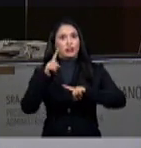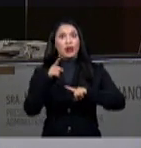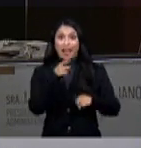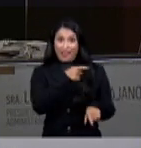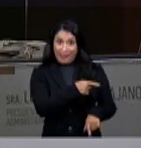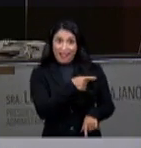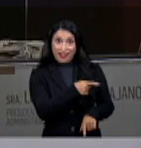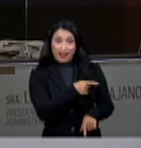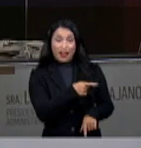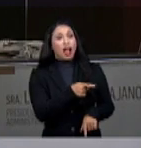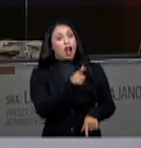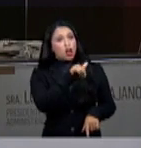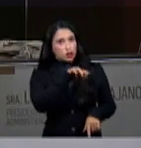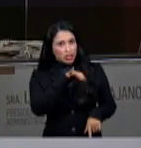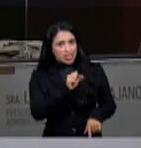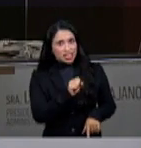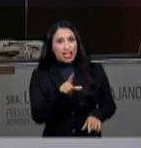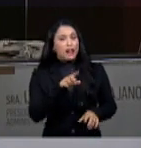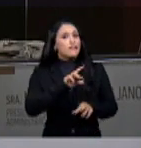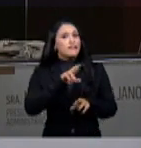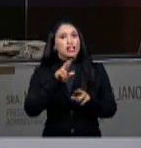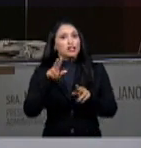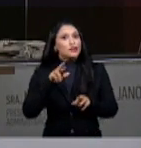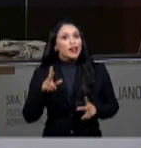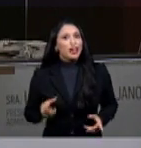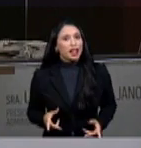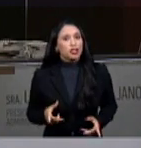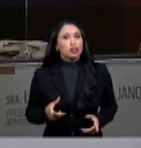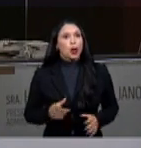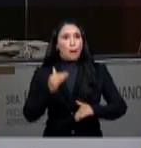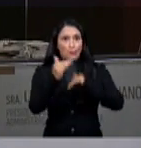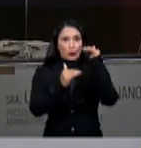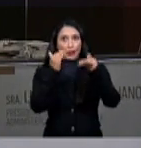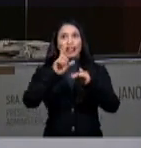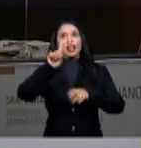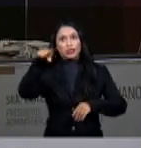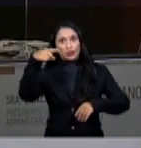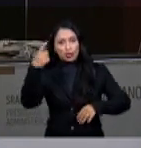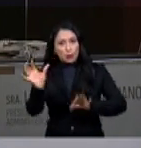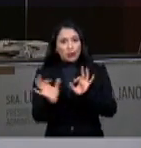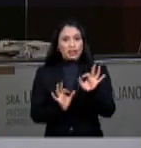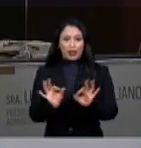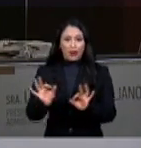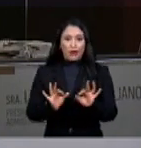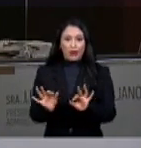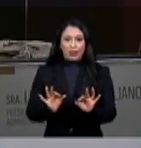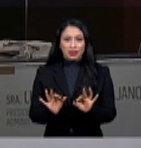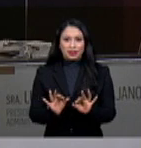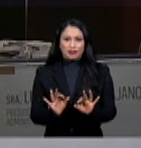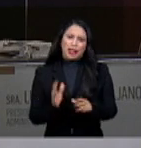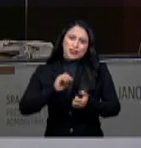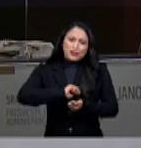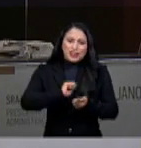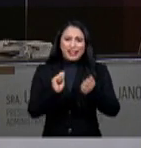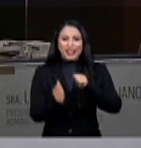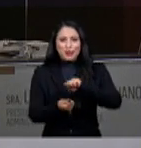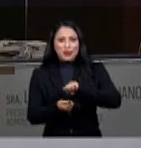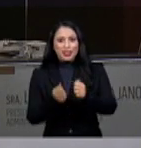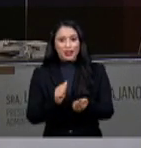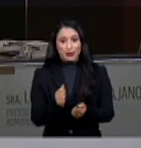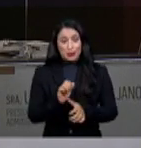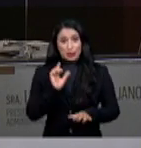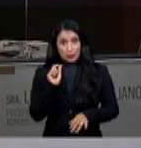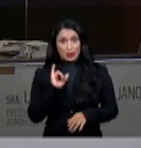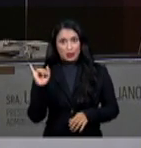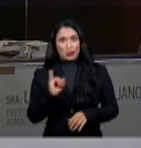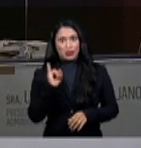agora ficou fácil do hospital digitar ótico para você então a gente vai se adaptando o importante é começar e da